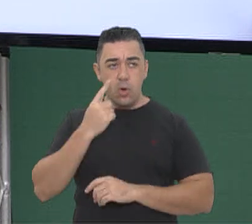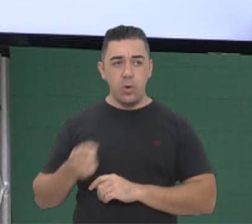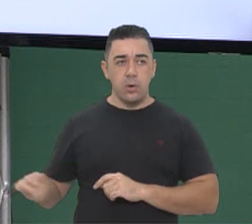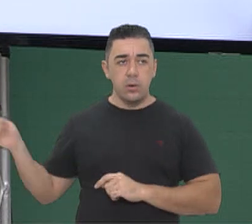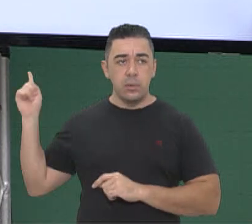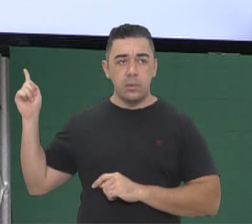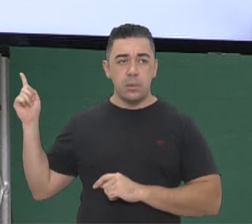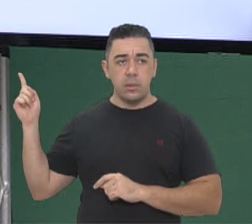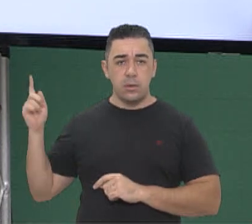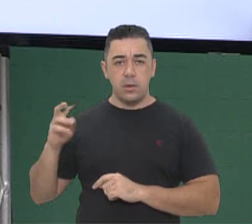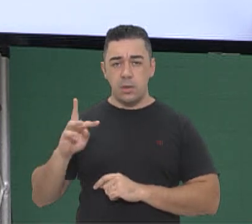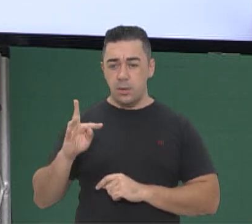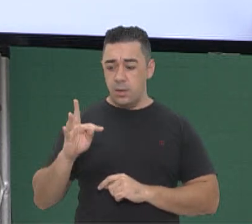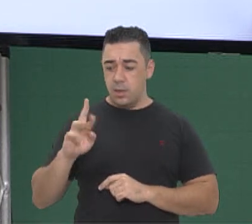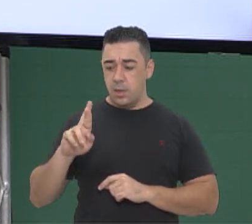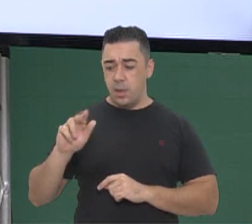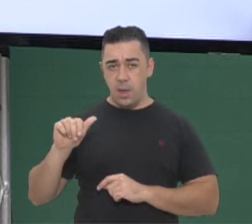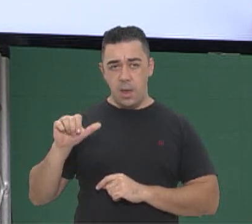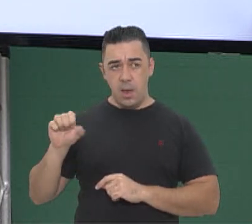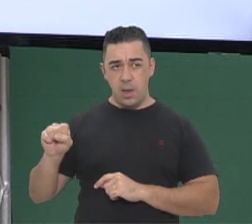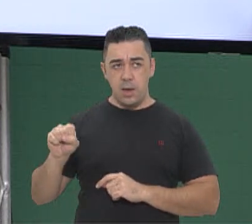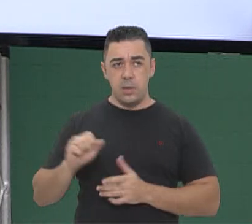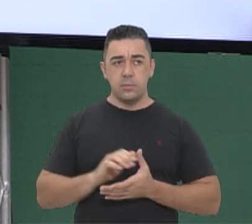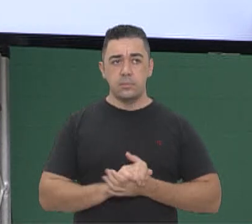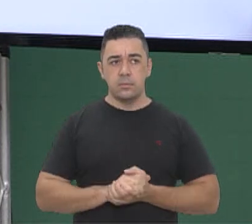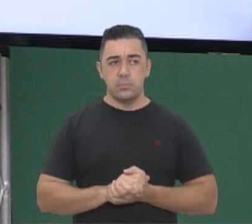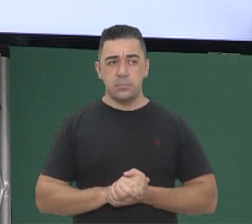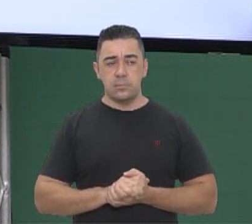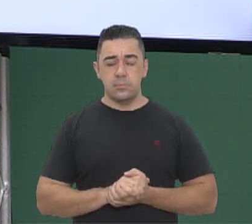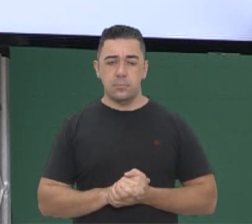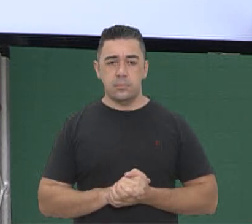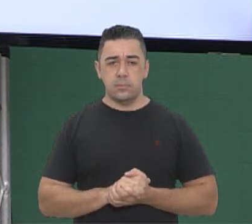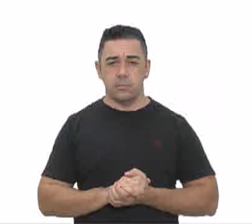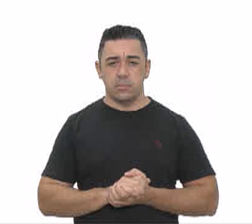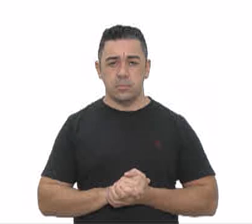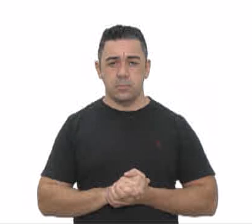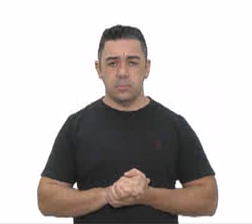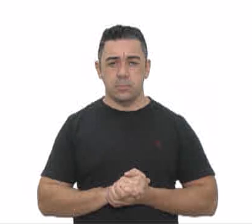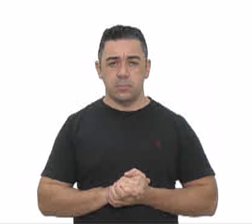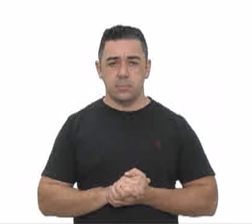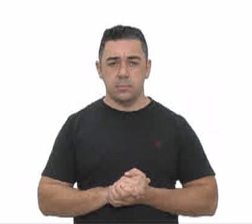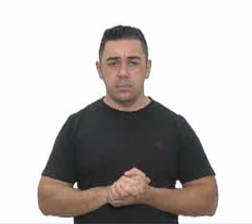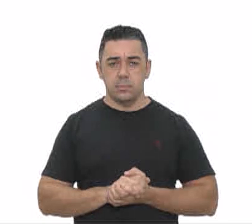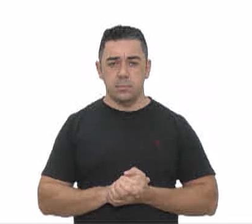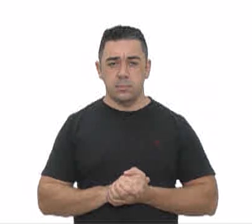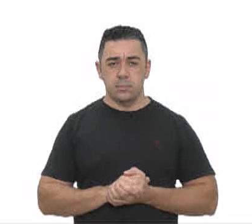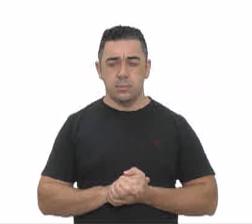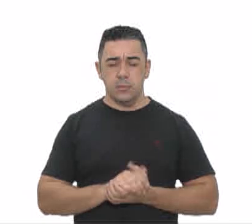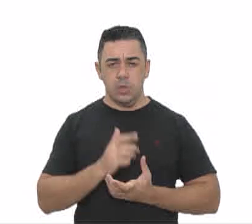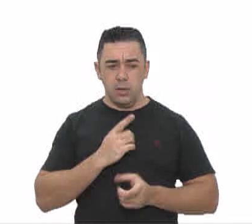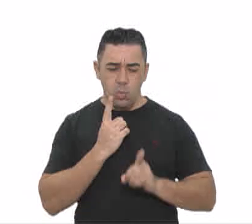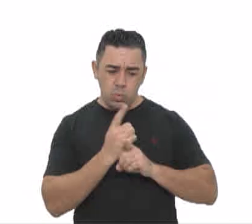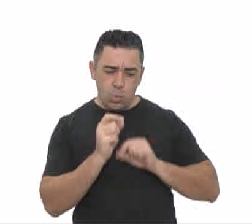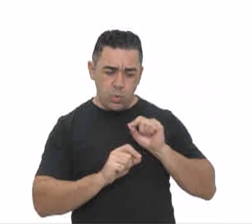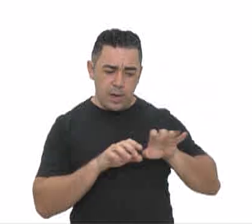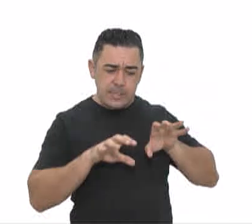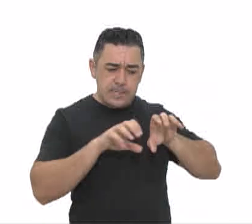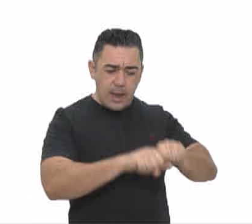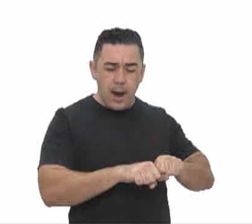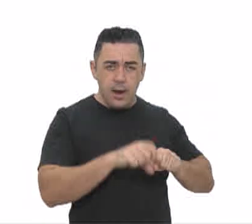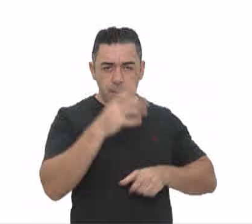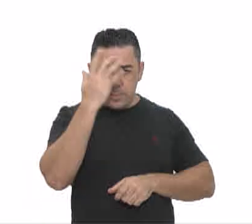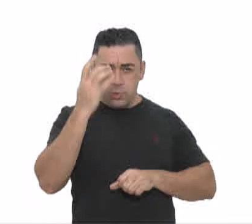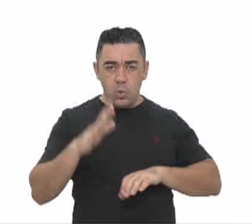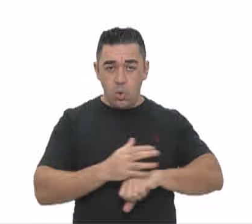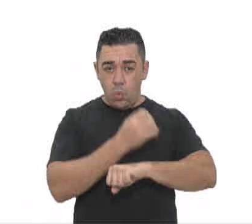inicial nossa. Tras limpiar os escombros del saqueo colonial, do saque dos colonizadores, e de